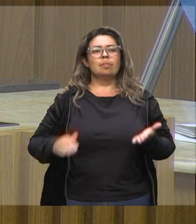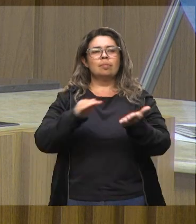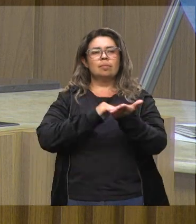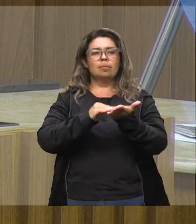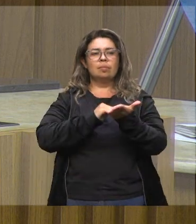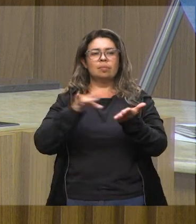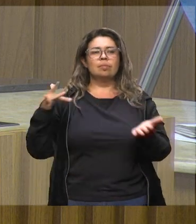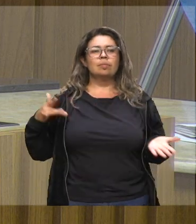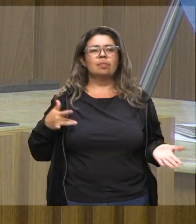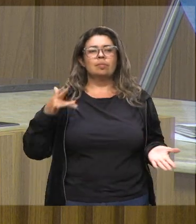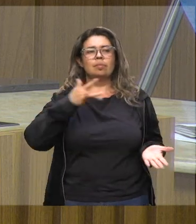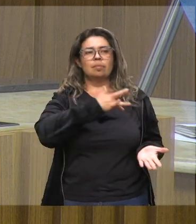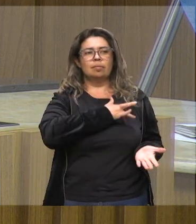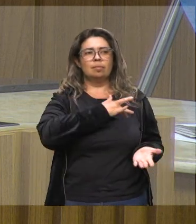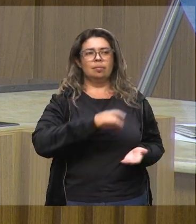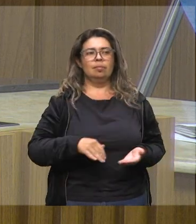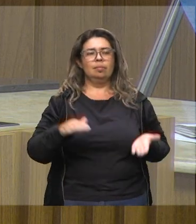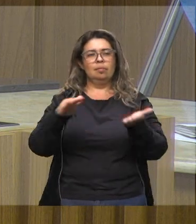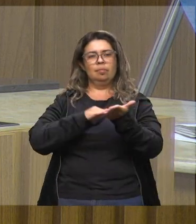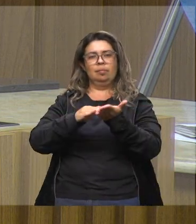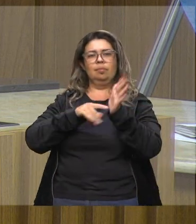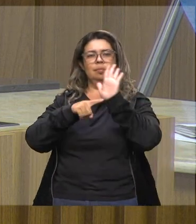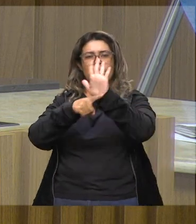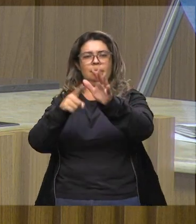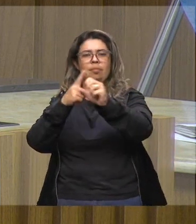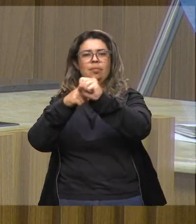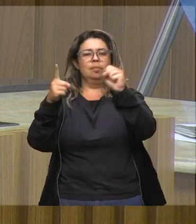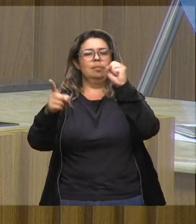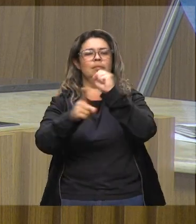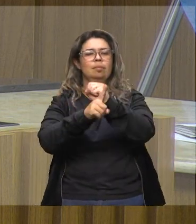da Saúde, Secretaria da Assistência Social,